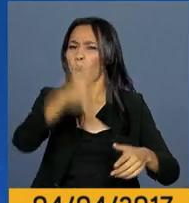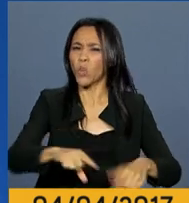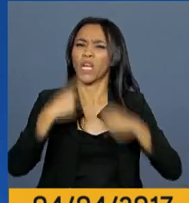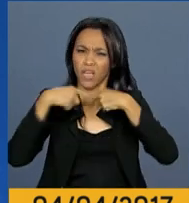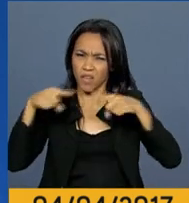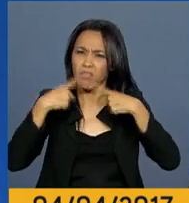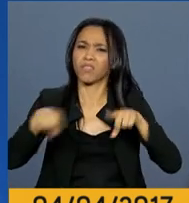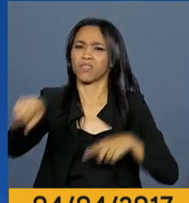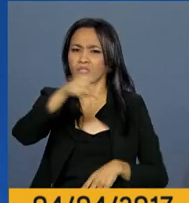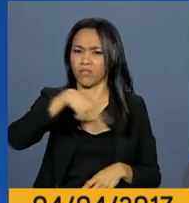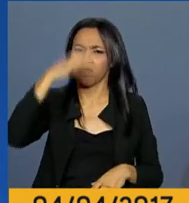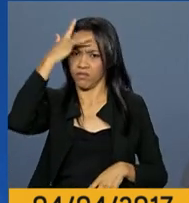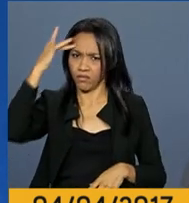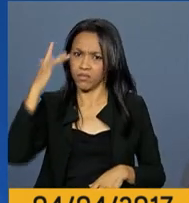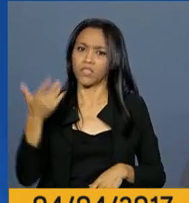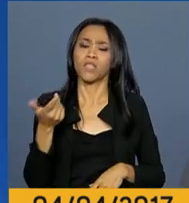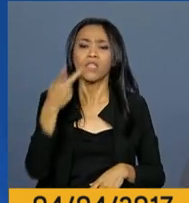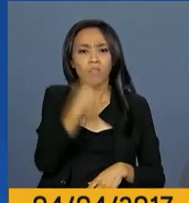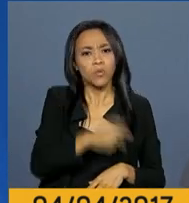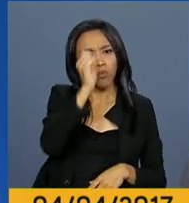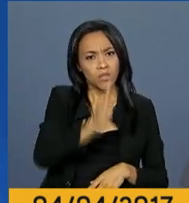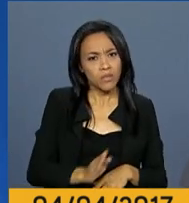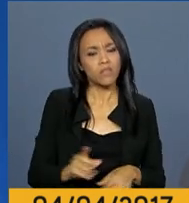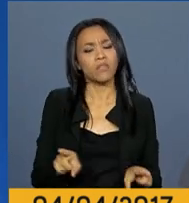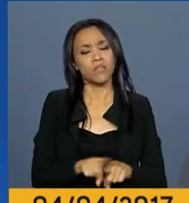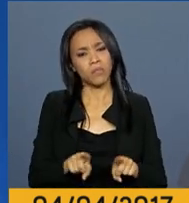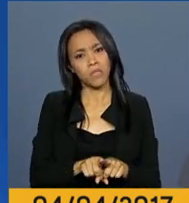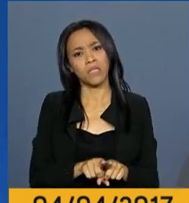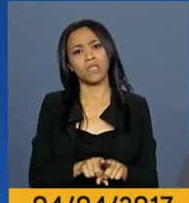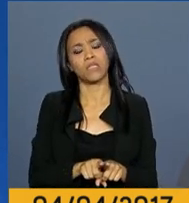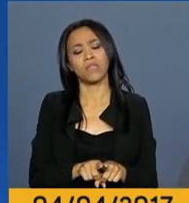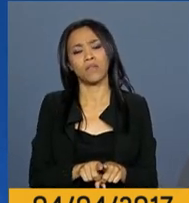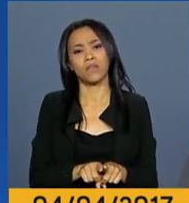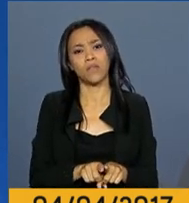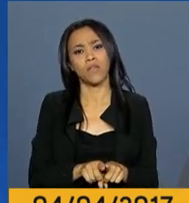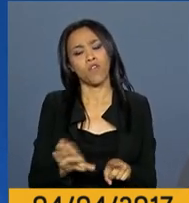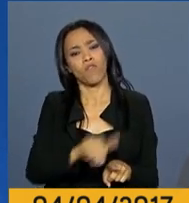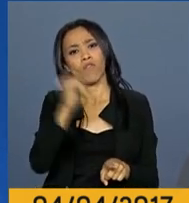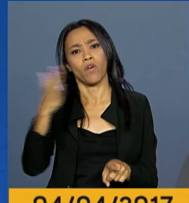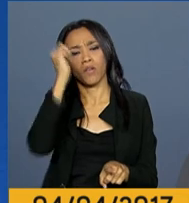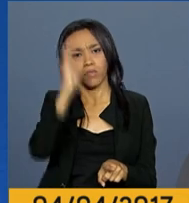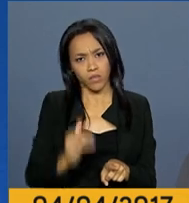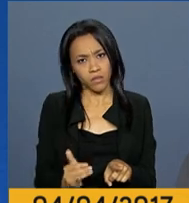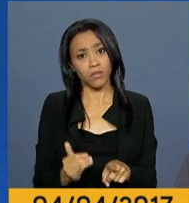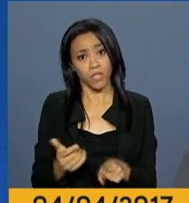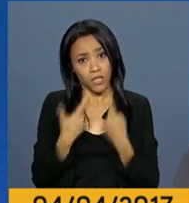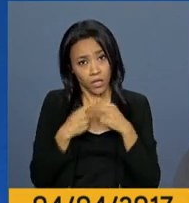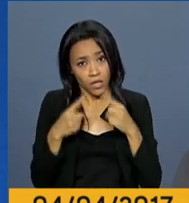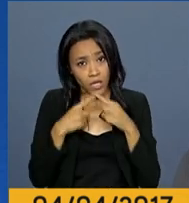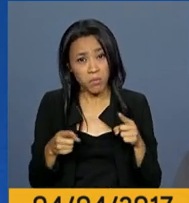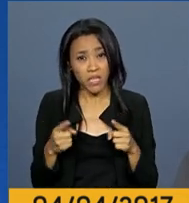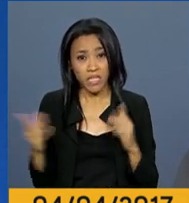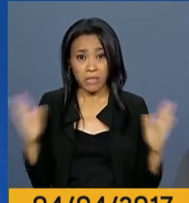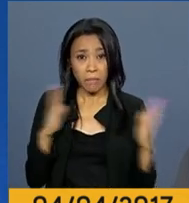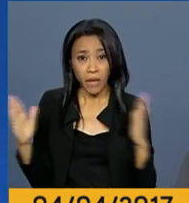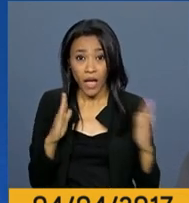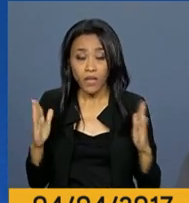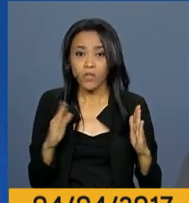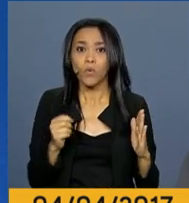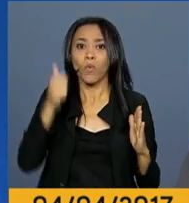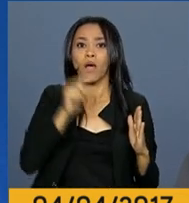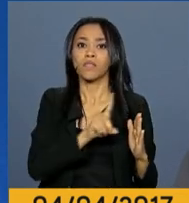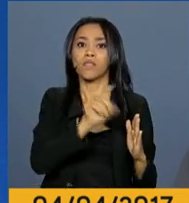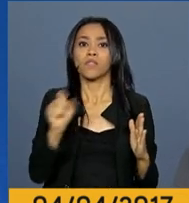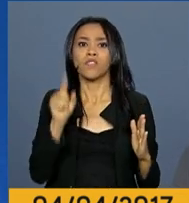do empreendedor nacional como do empreendedor estrangeiro, né? Esse prazo chega hoje a quase 100